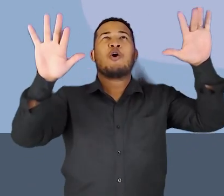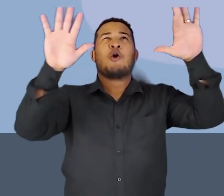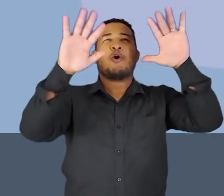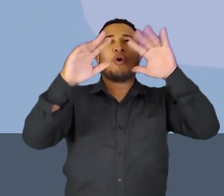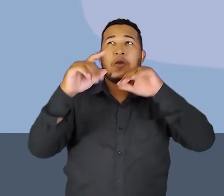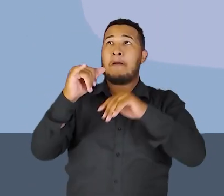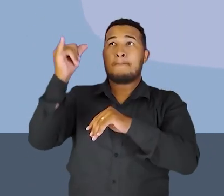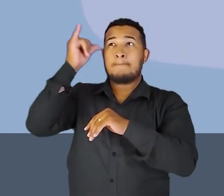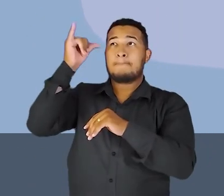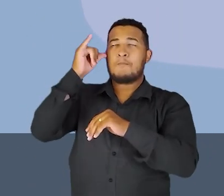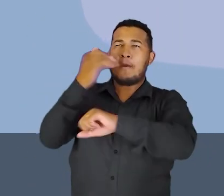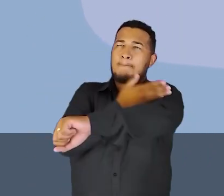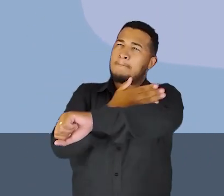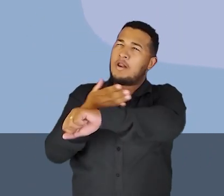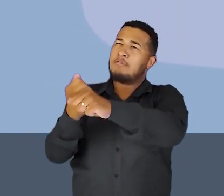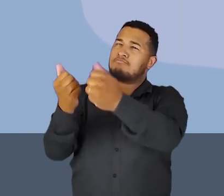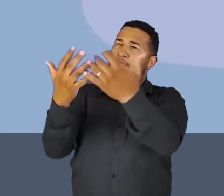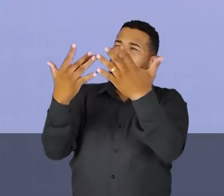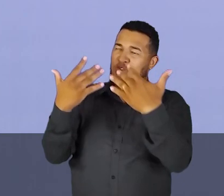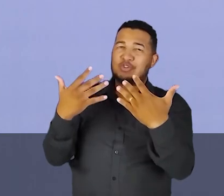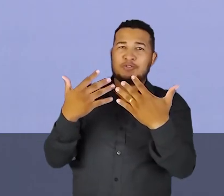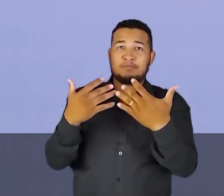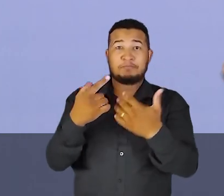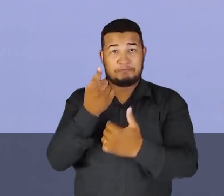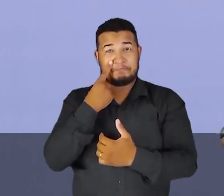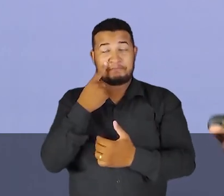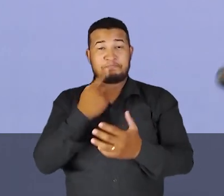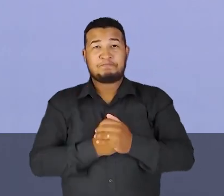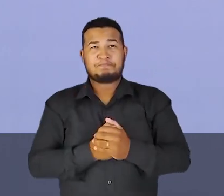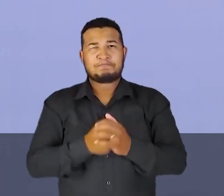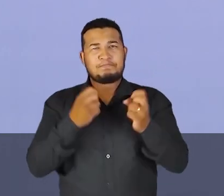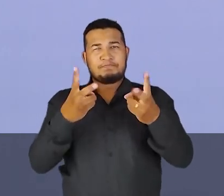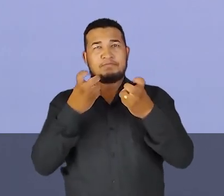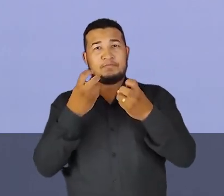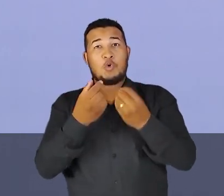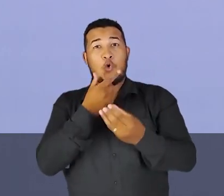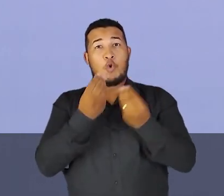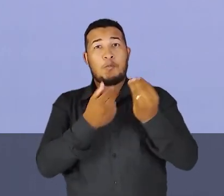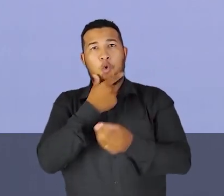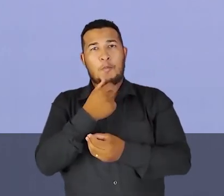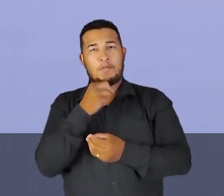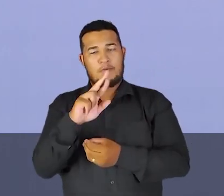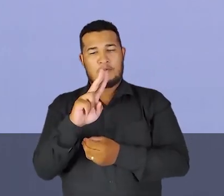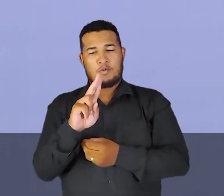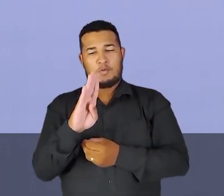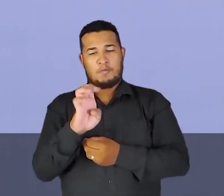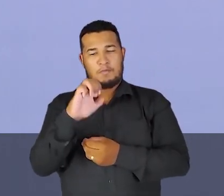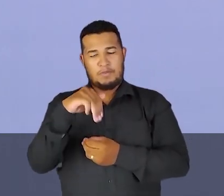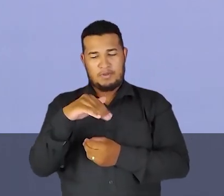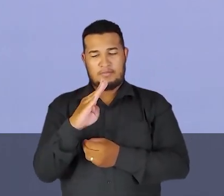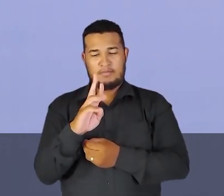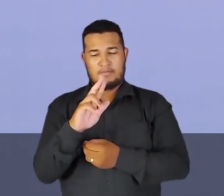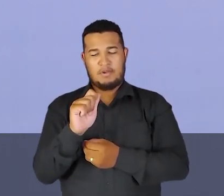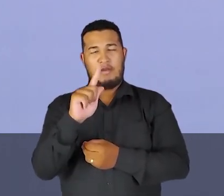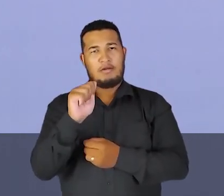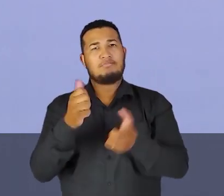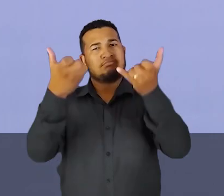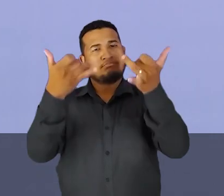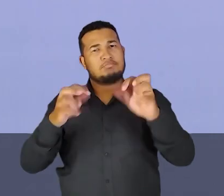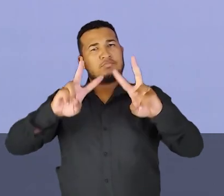seus bois brancos. Veja, gente, então, como que o Rubem Braga descreve o município de